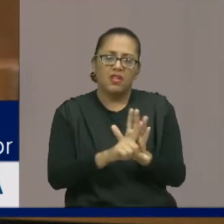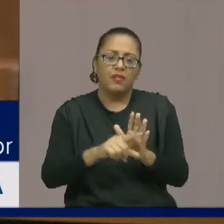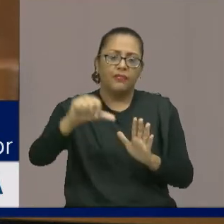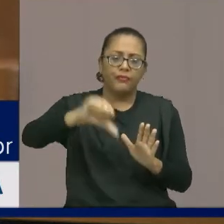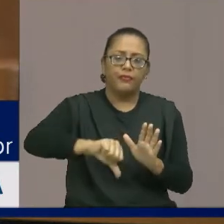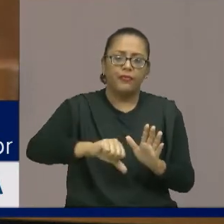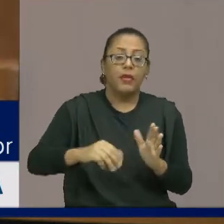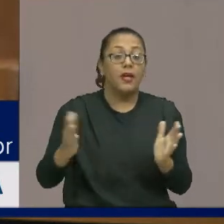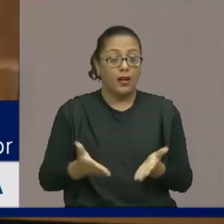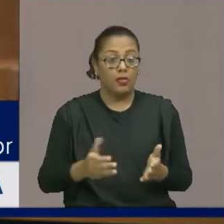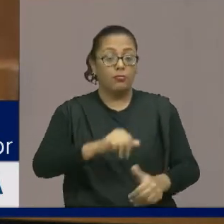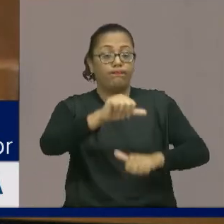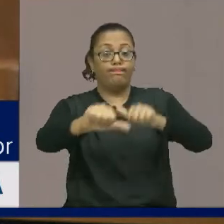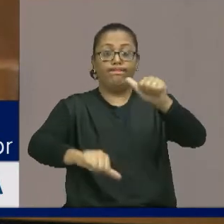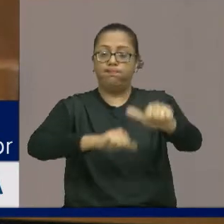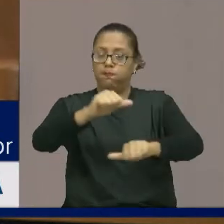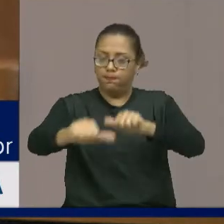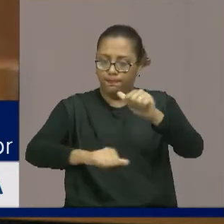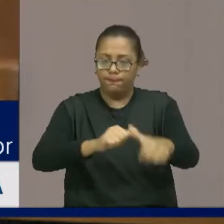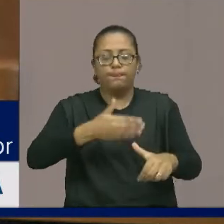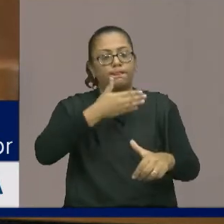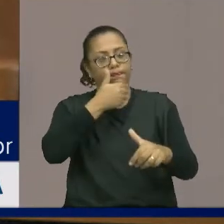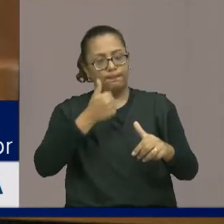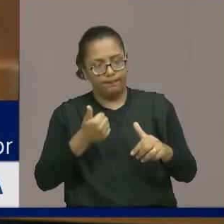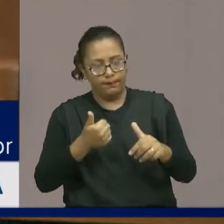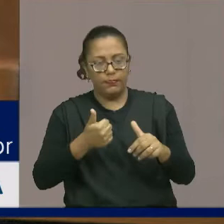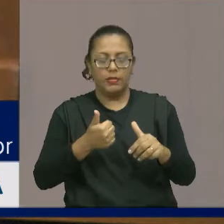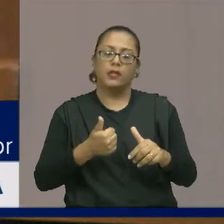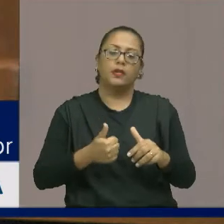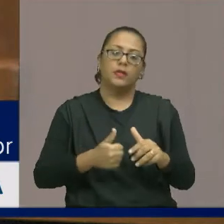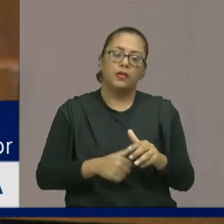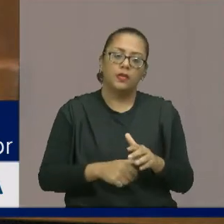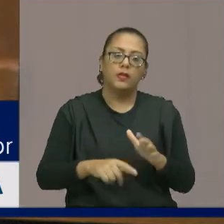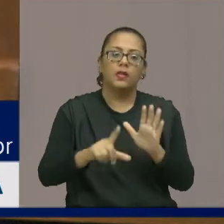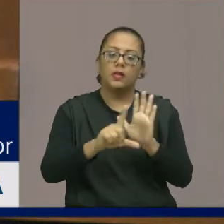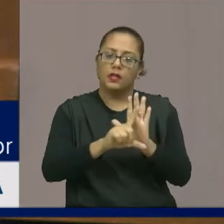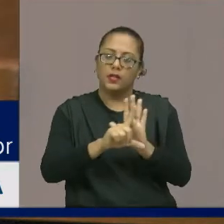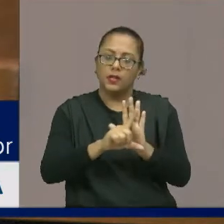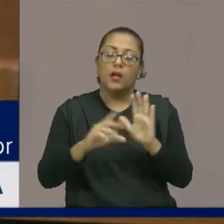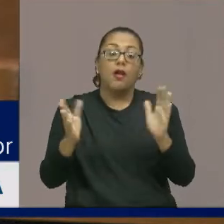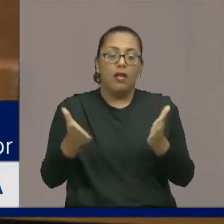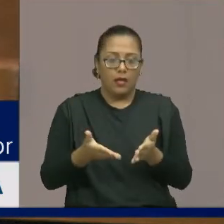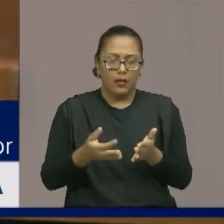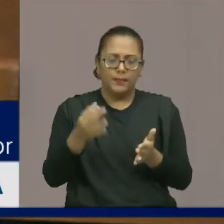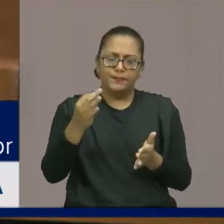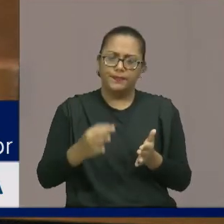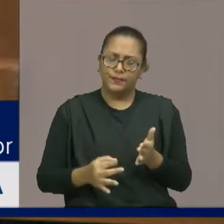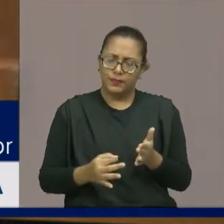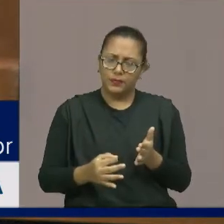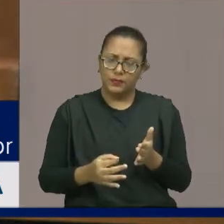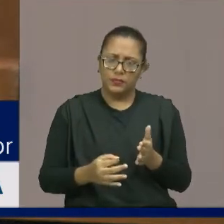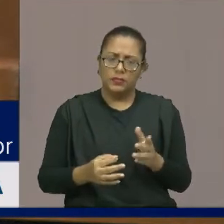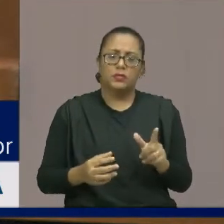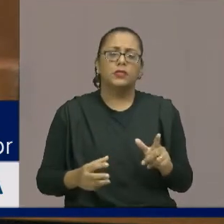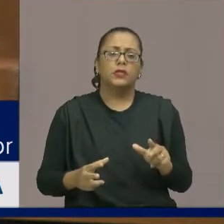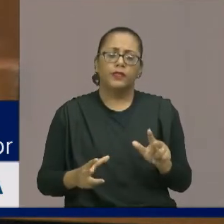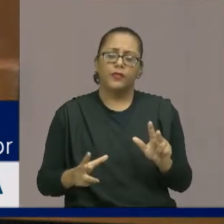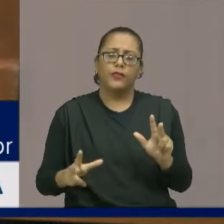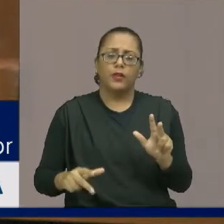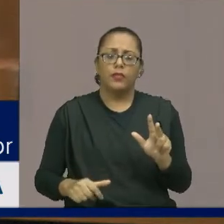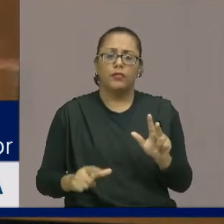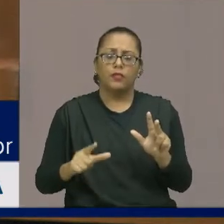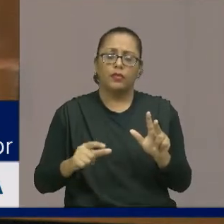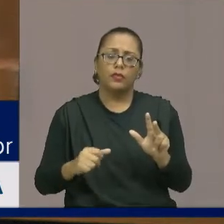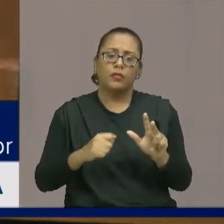através de uma indicação em formato de projeto de lei, que prosperou junto ao Executivo Municipal,